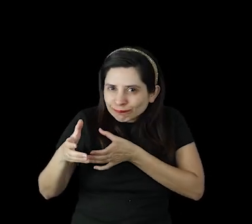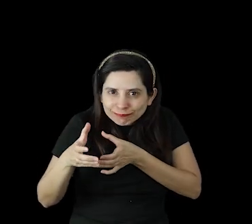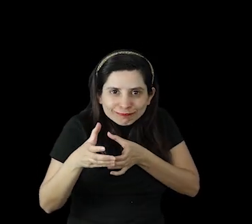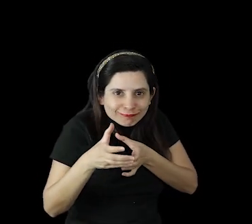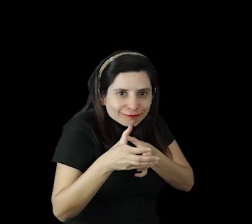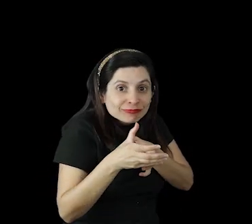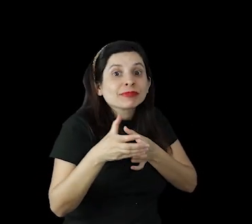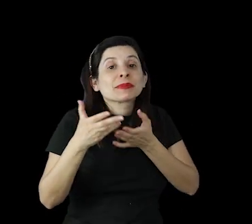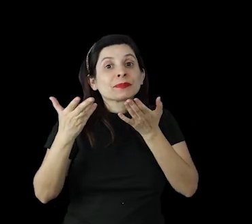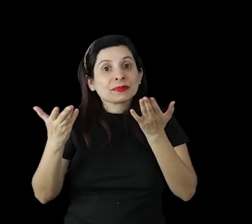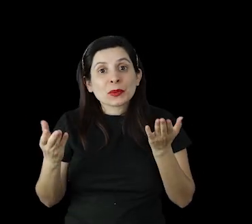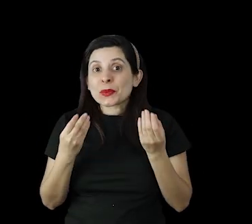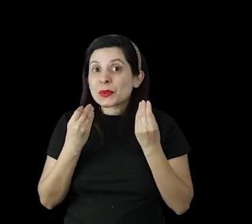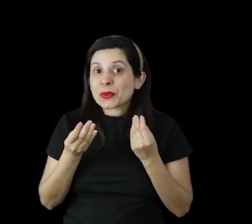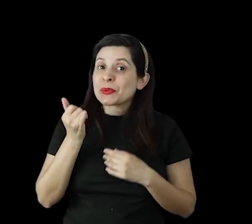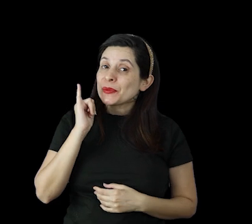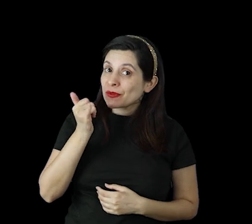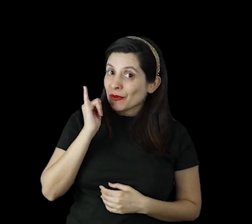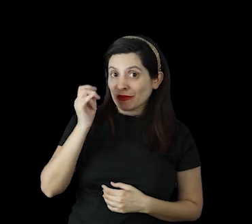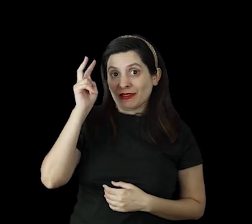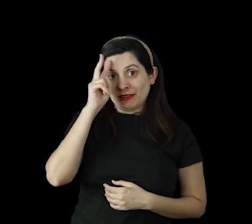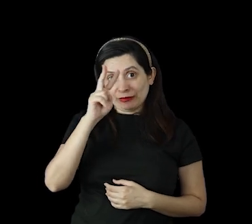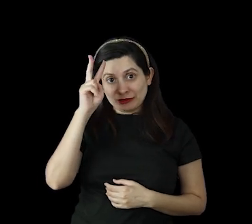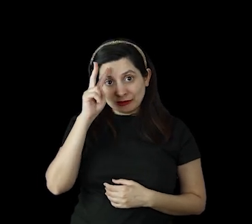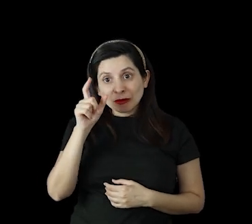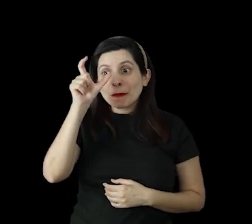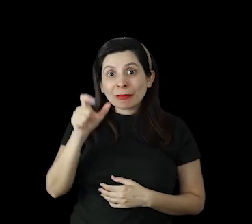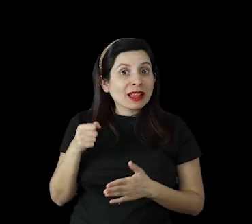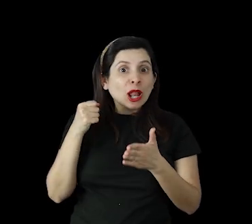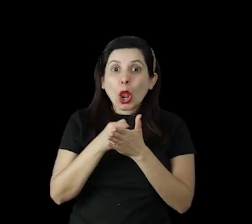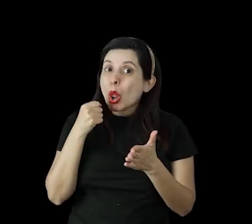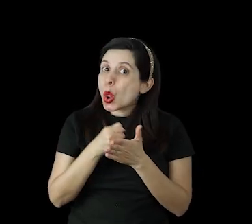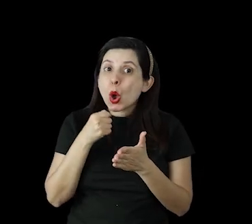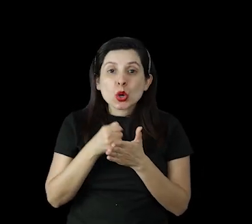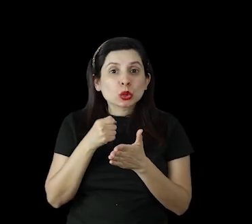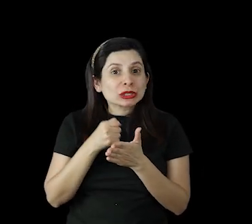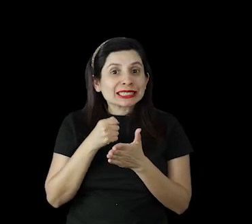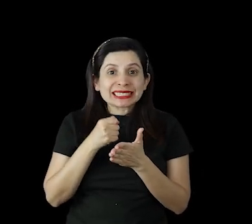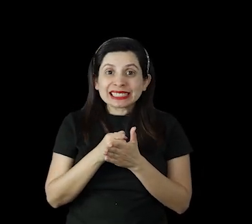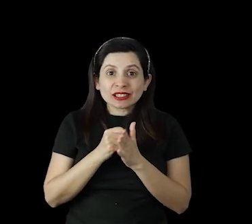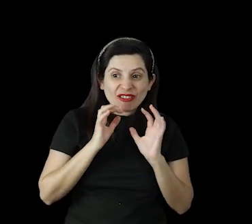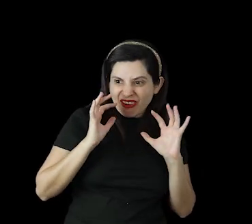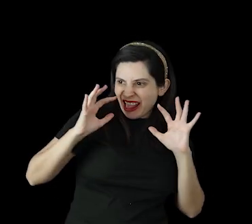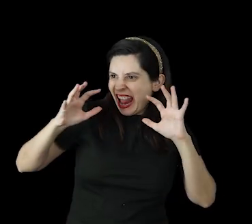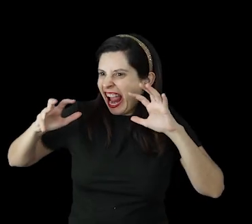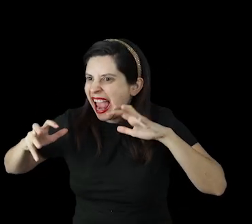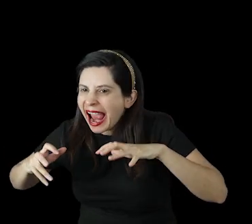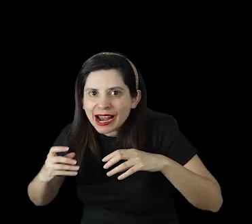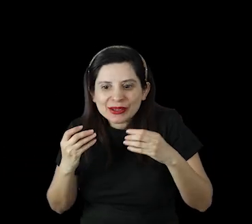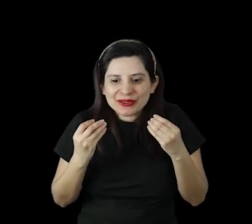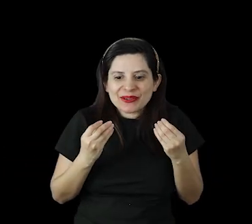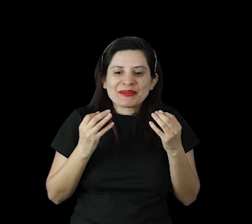né? Porque assim, como que eu vou contar uma história de alguém lutando com uma veia selvagem,